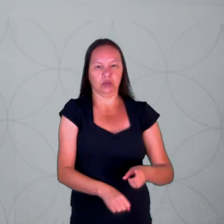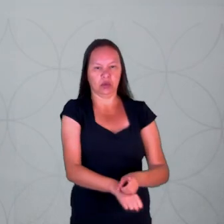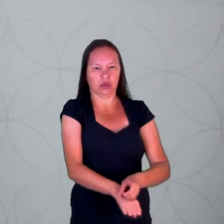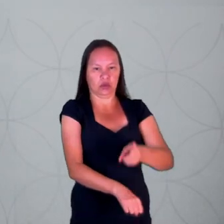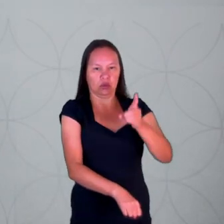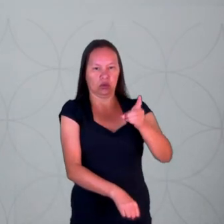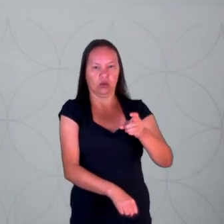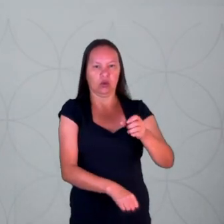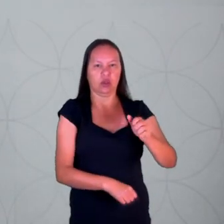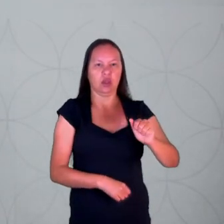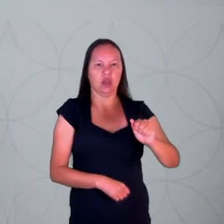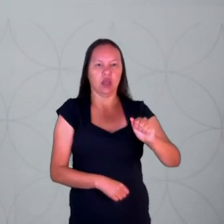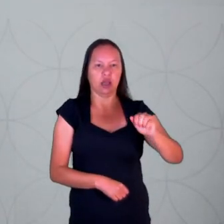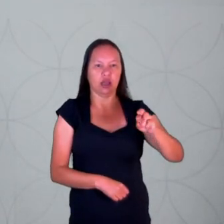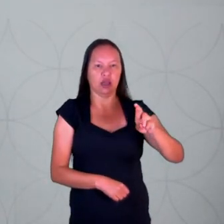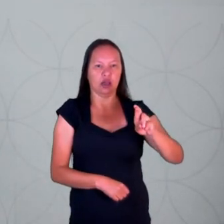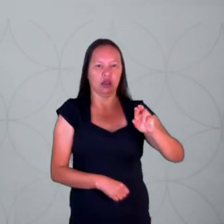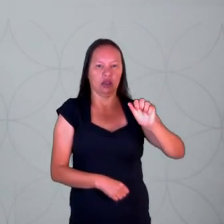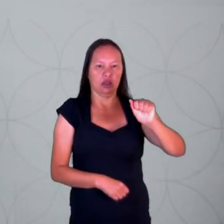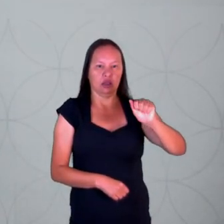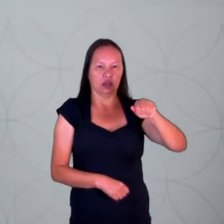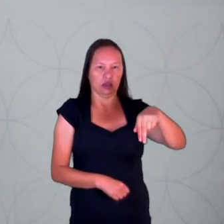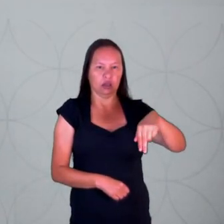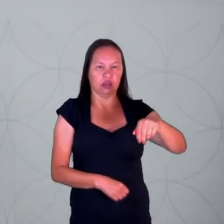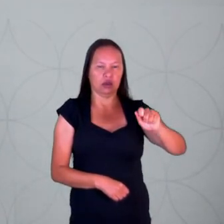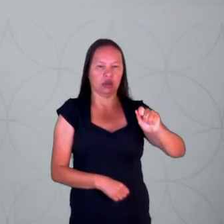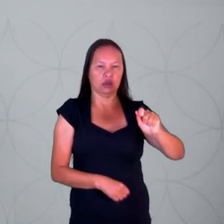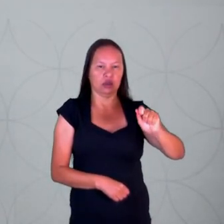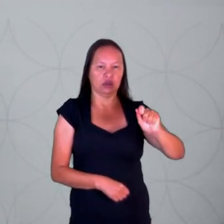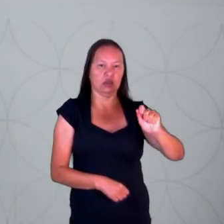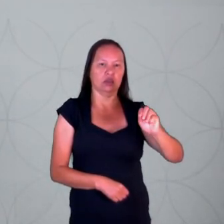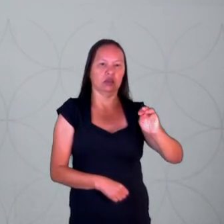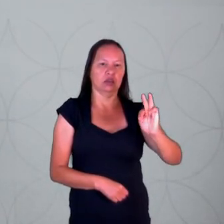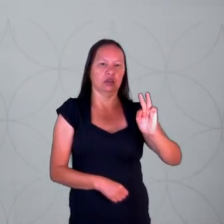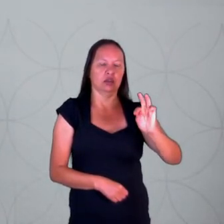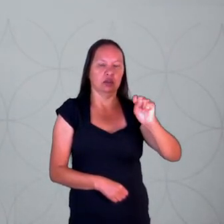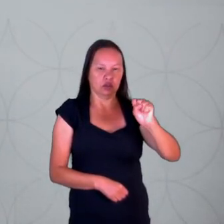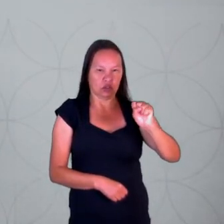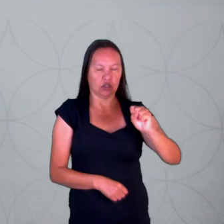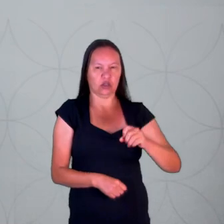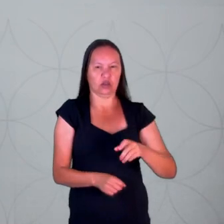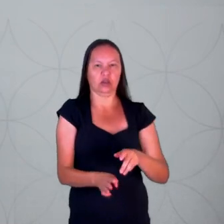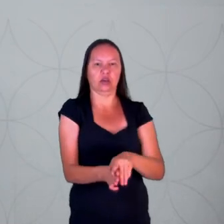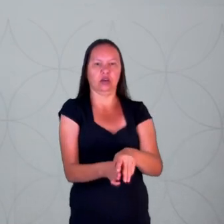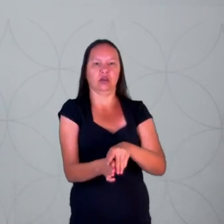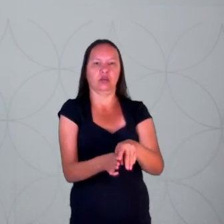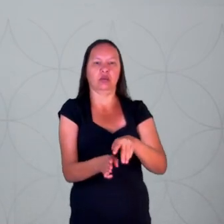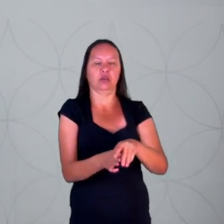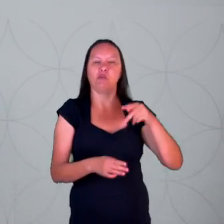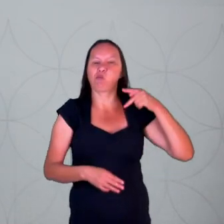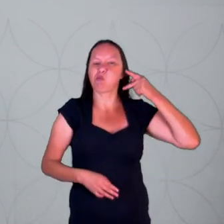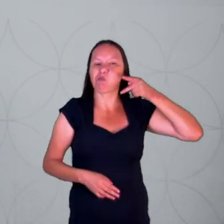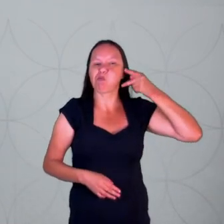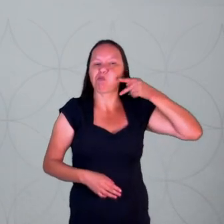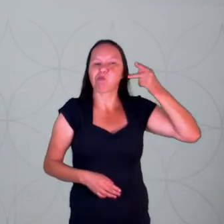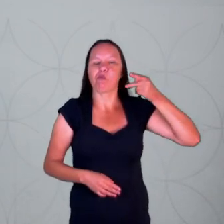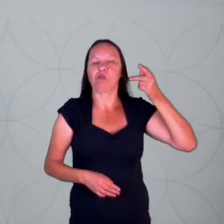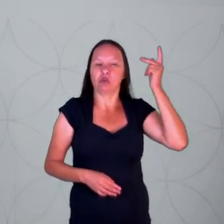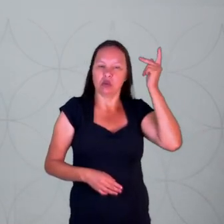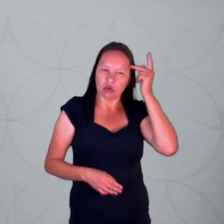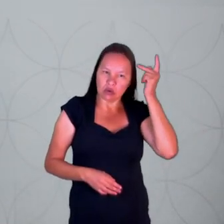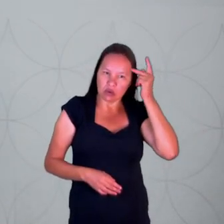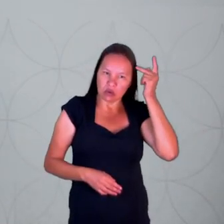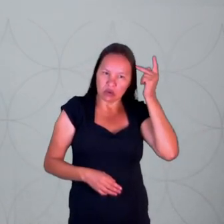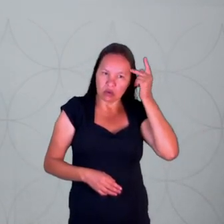Arantes Dr Mário Luiz sarubo Procurador Geral de Justiça do Ministério Público do Estado de São